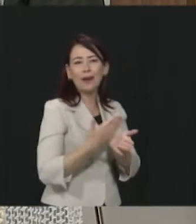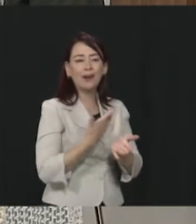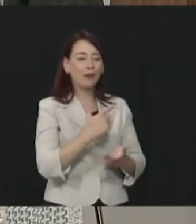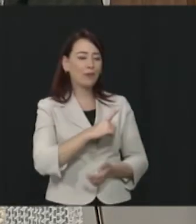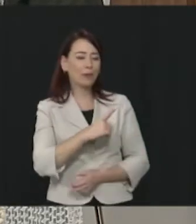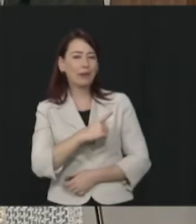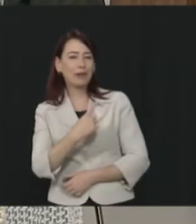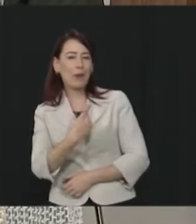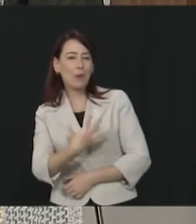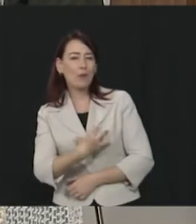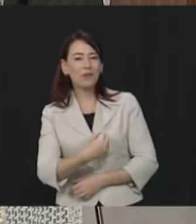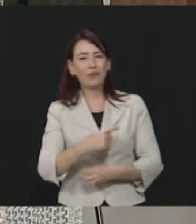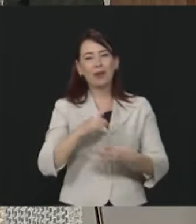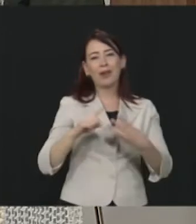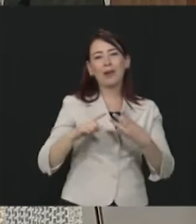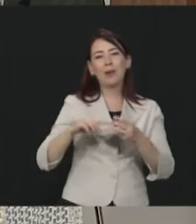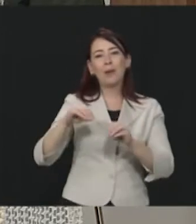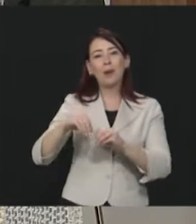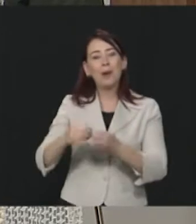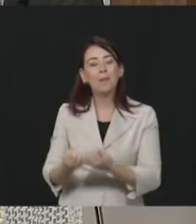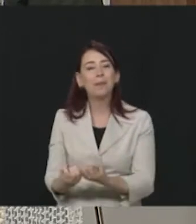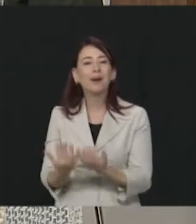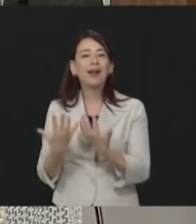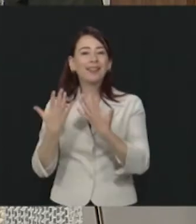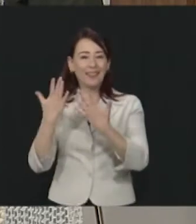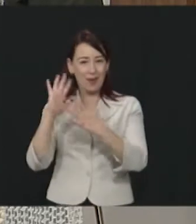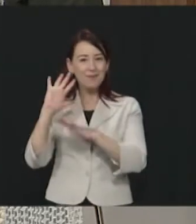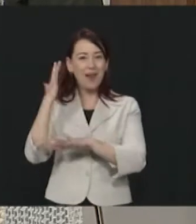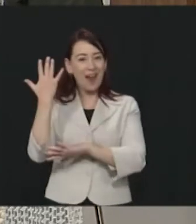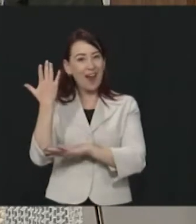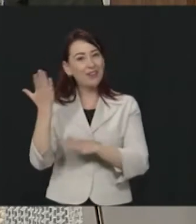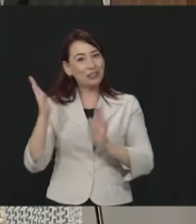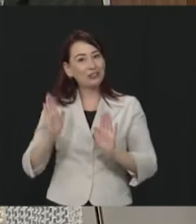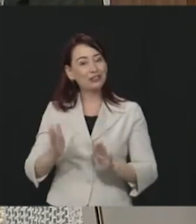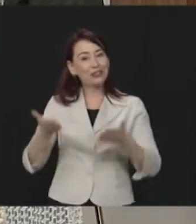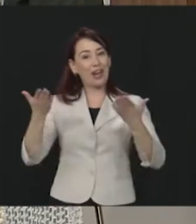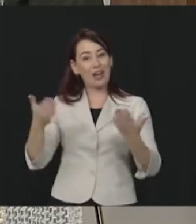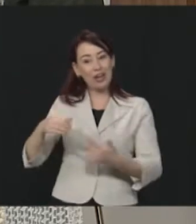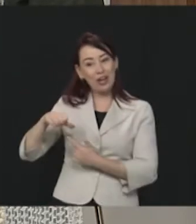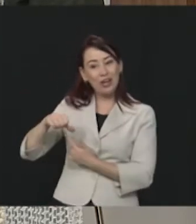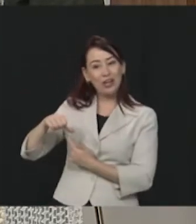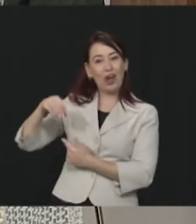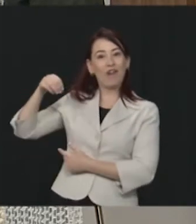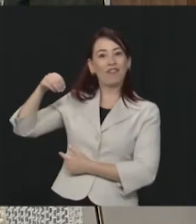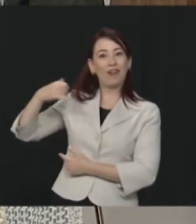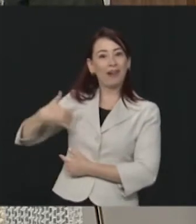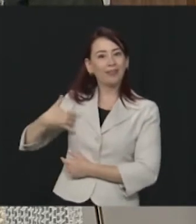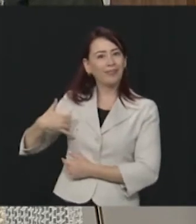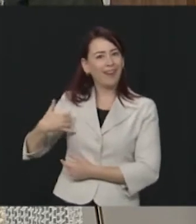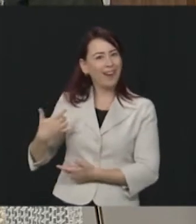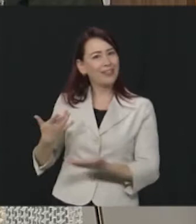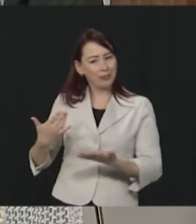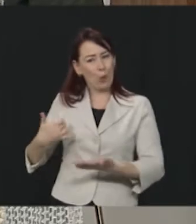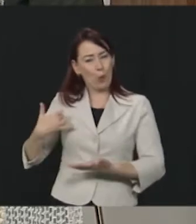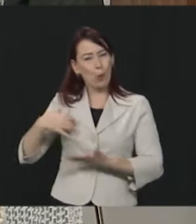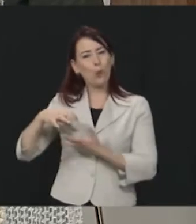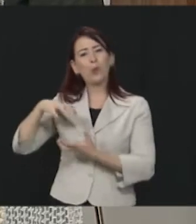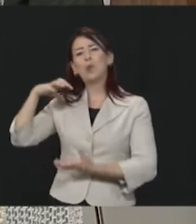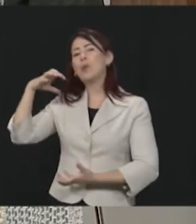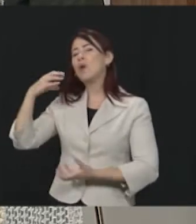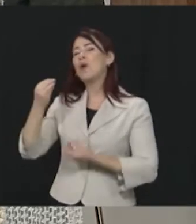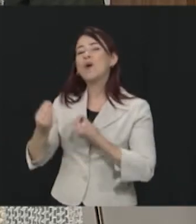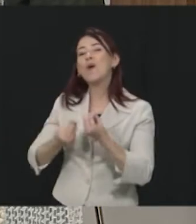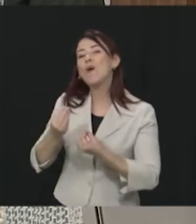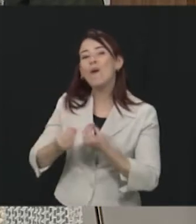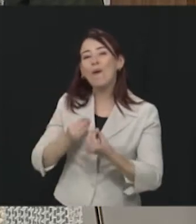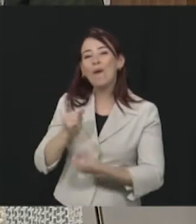uma árvore. Isso. E nem que seja aos 90 anos. Como é que foi para a senhora, nesse momento da